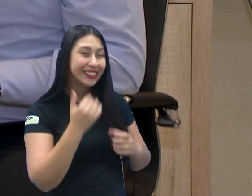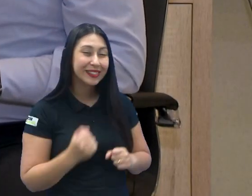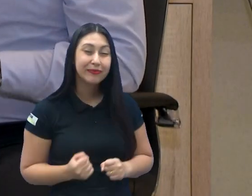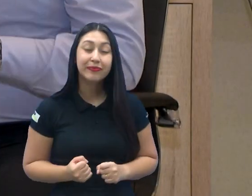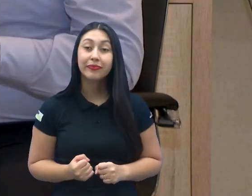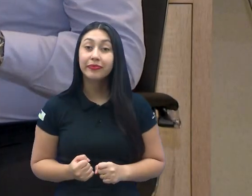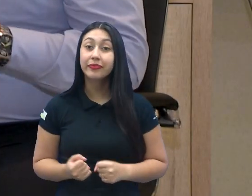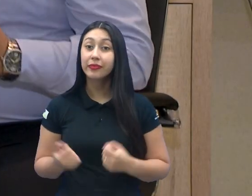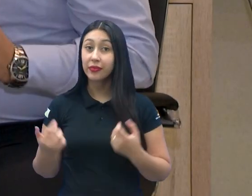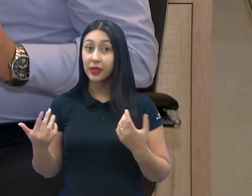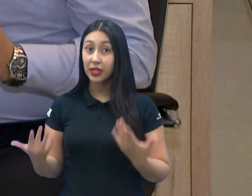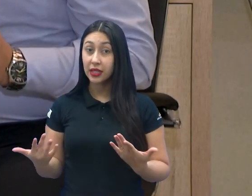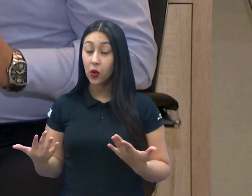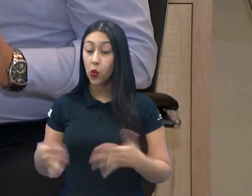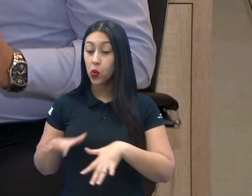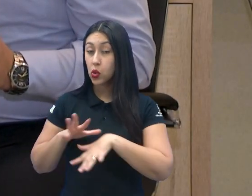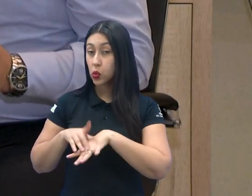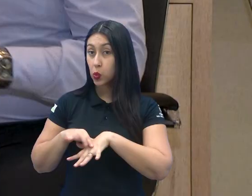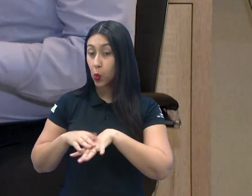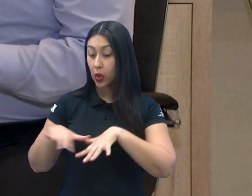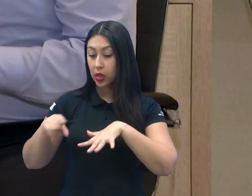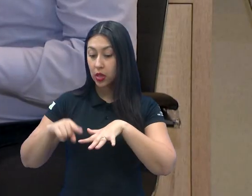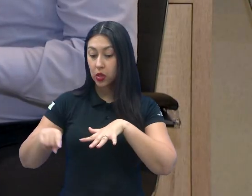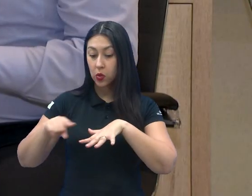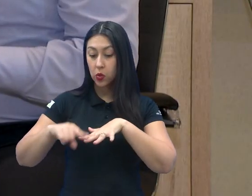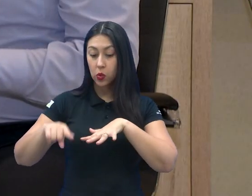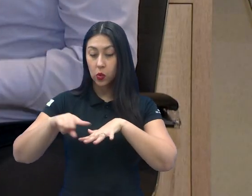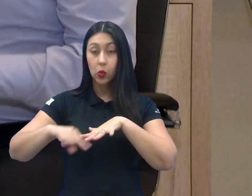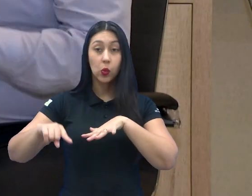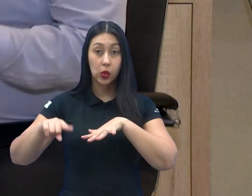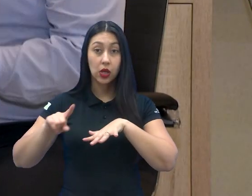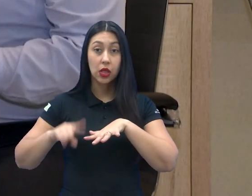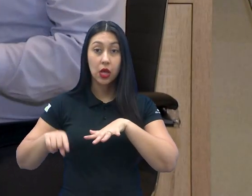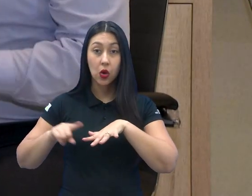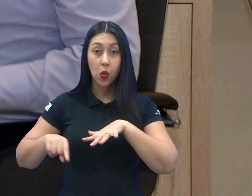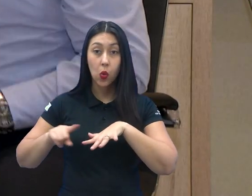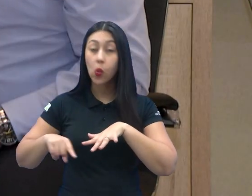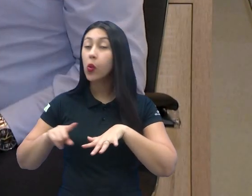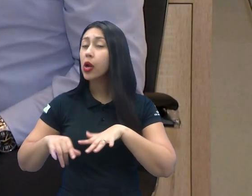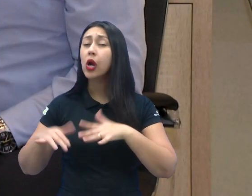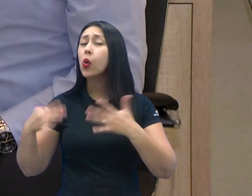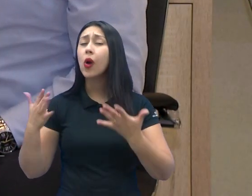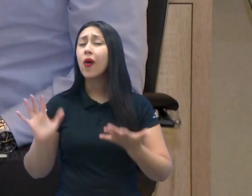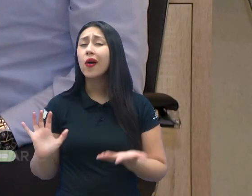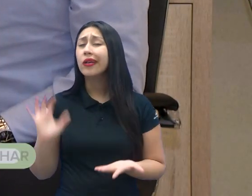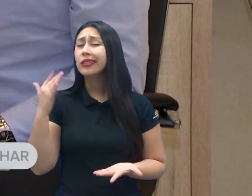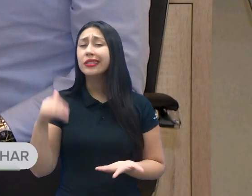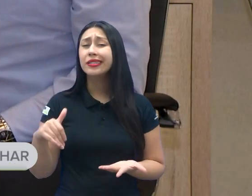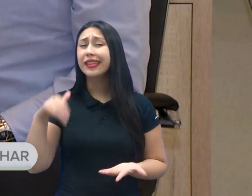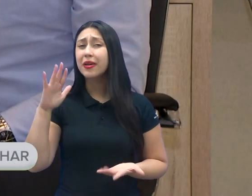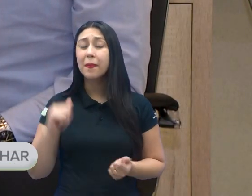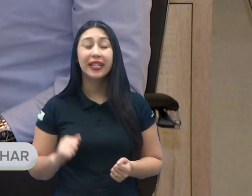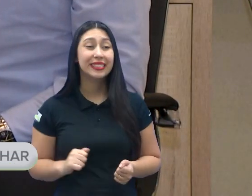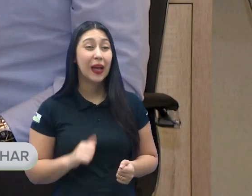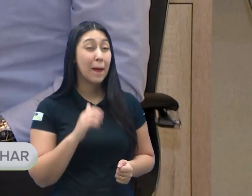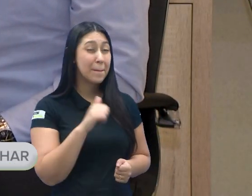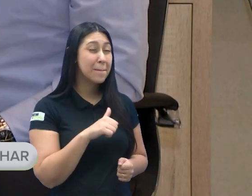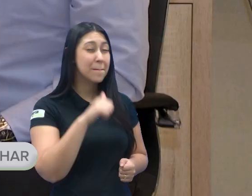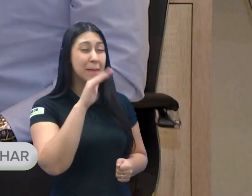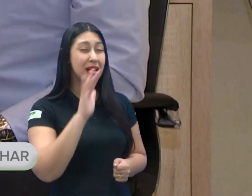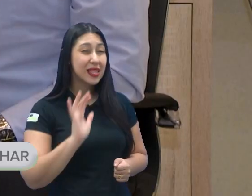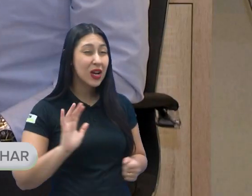Vanessa, doença nas unhas, né? Quais tipos mais comuns hoje? Os tipos mais comuns, né,